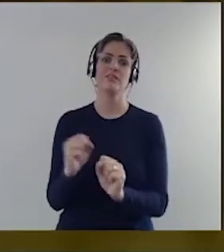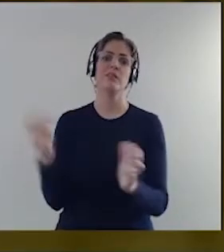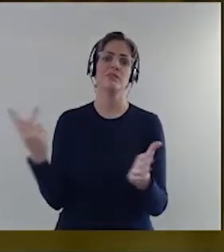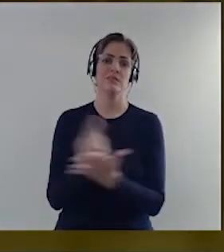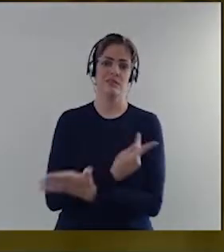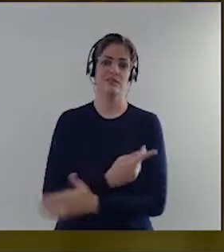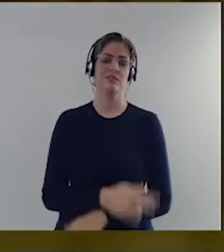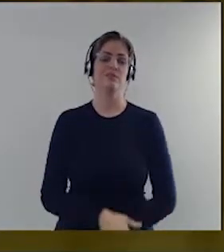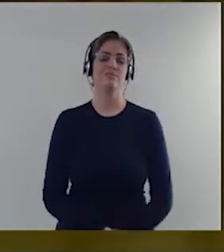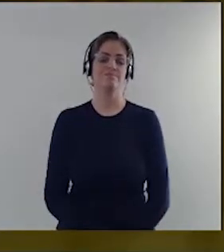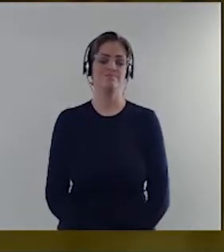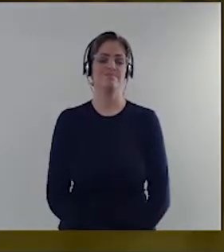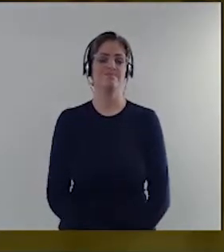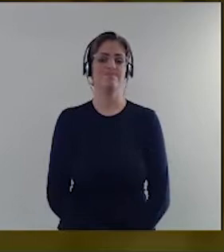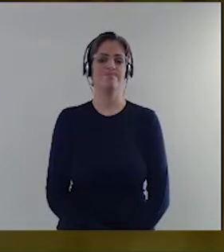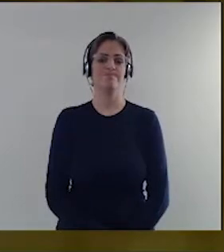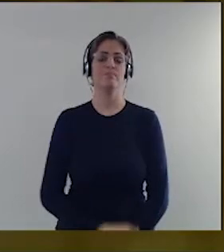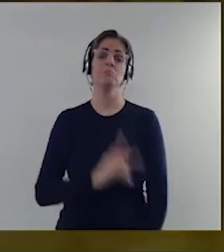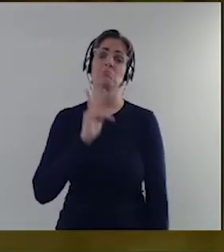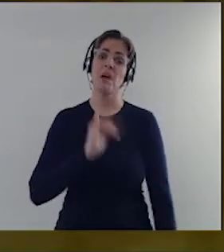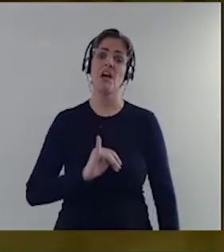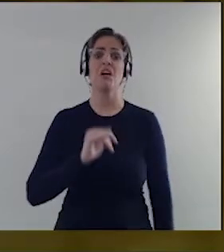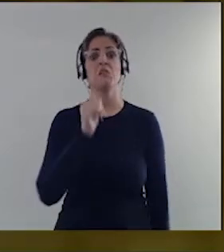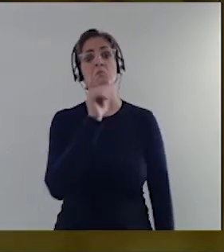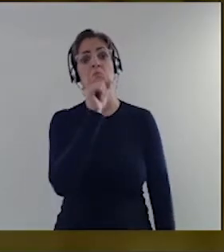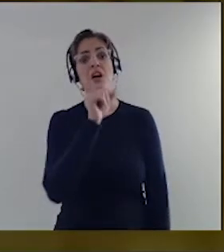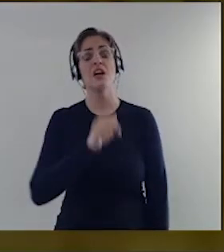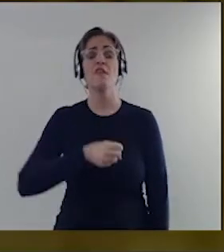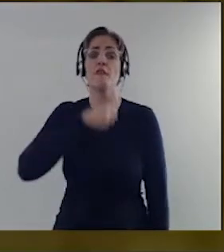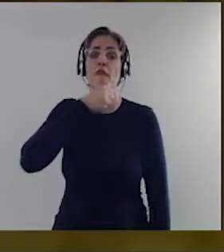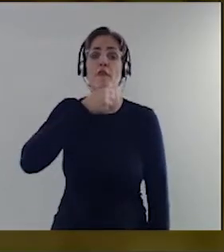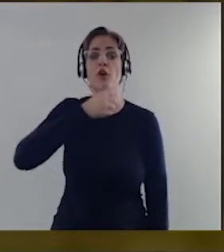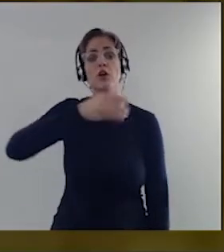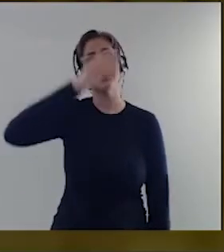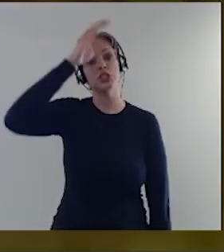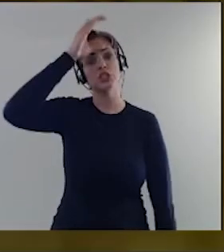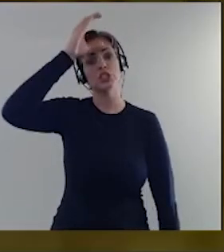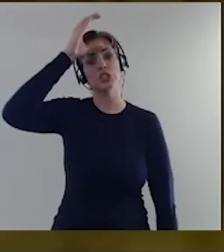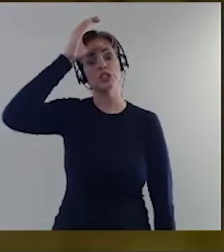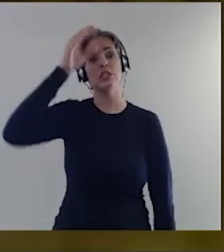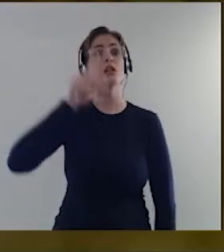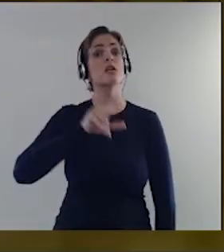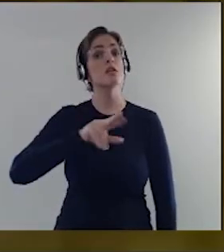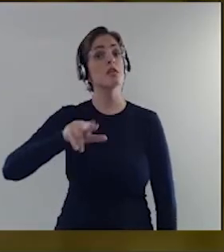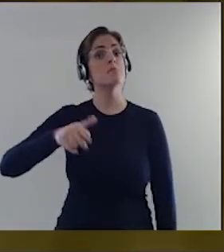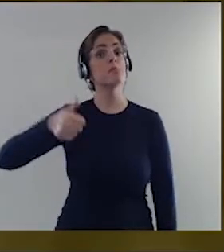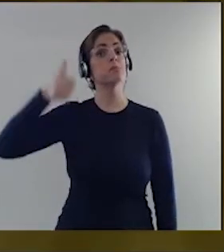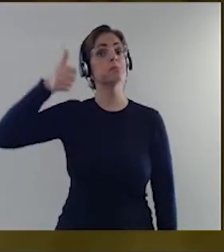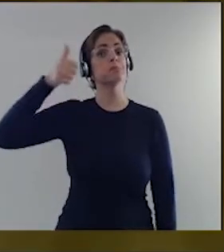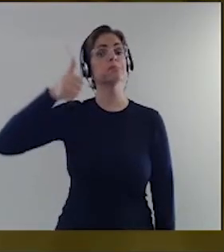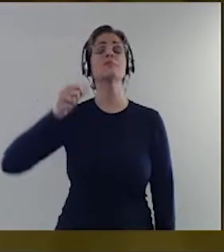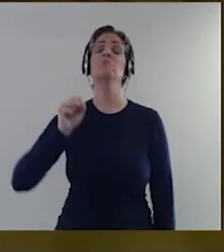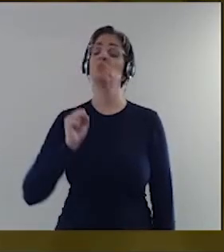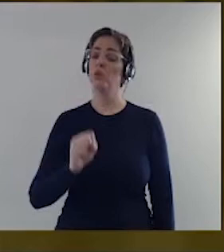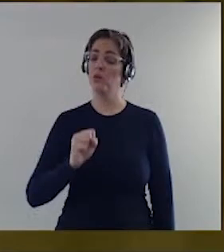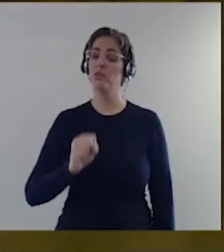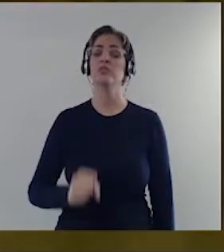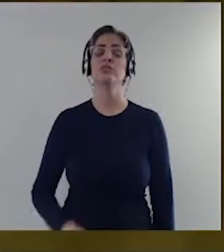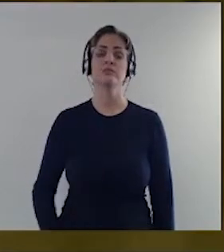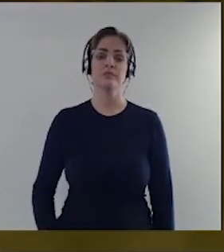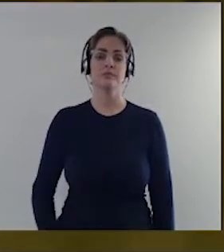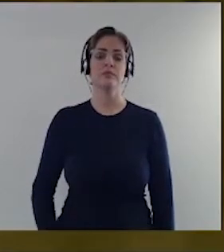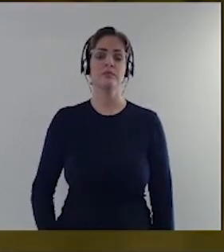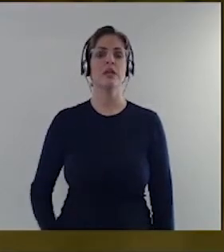influência perniciosa. Pais, mães, avós, tios e irmãos mais velhos, inclusive. Em